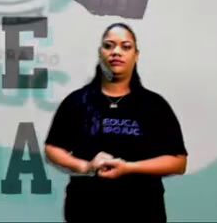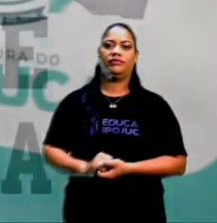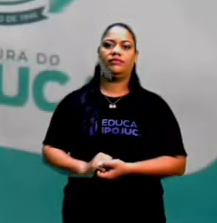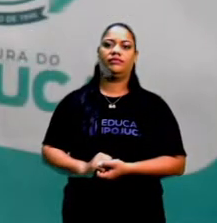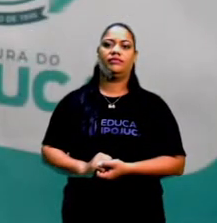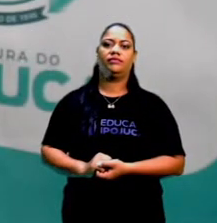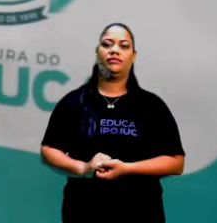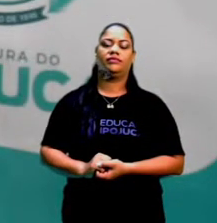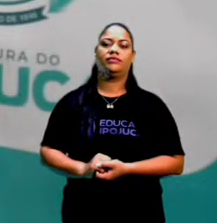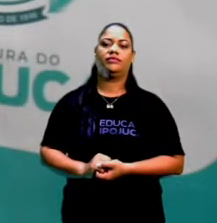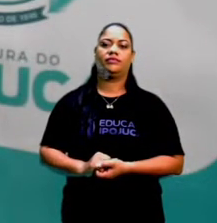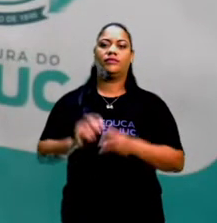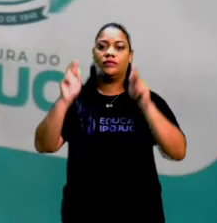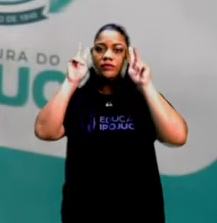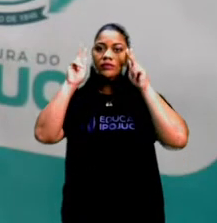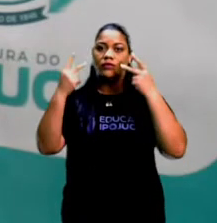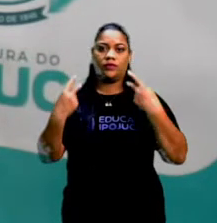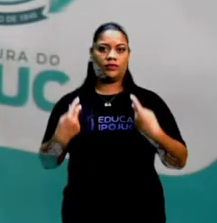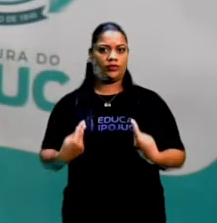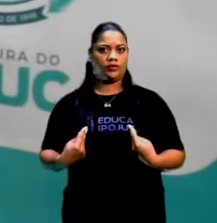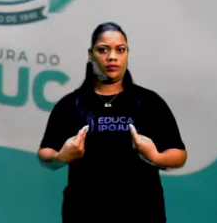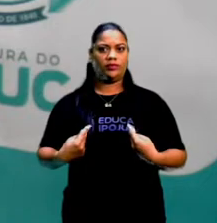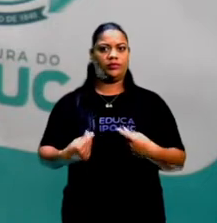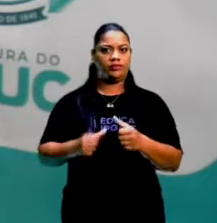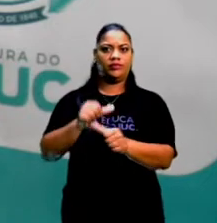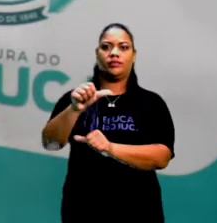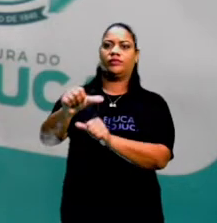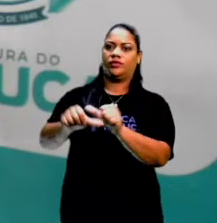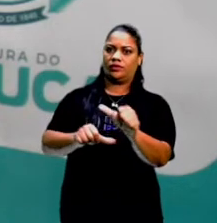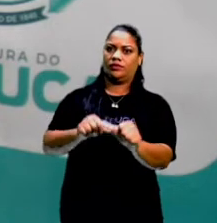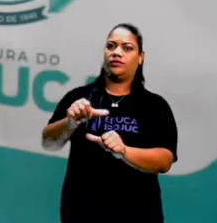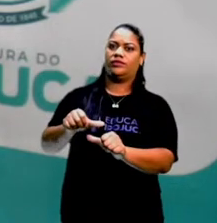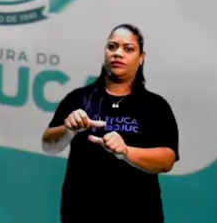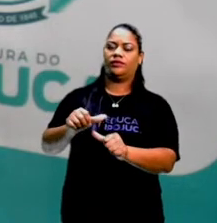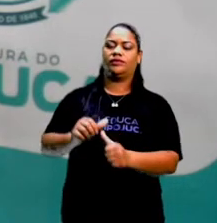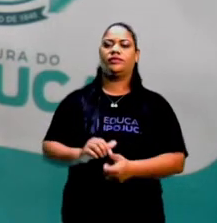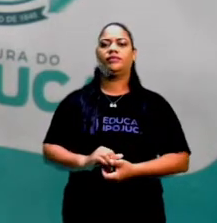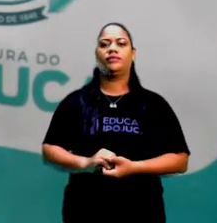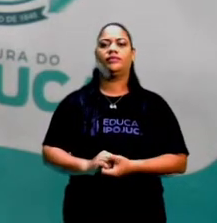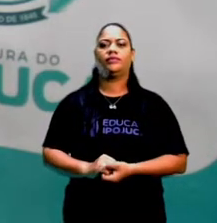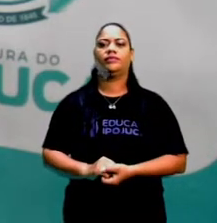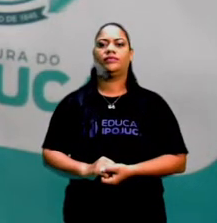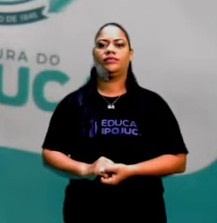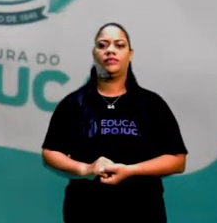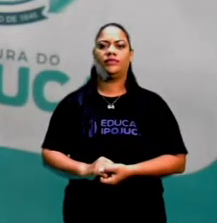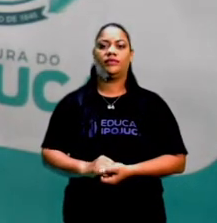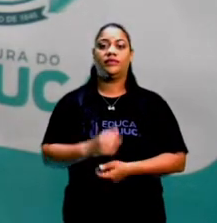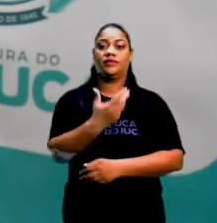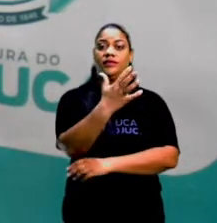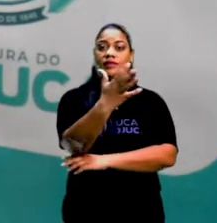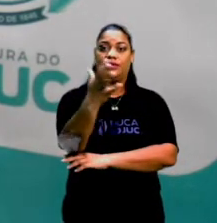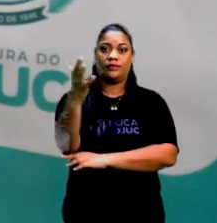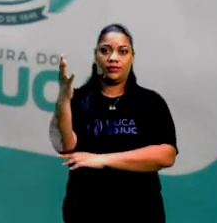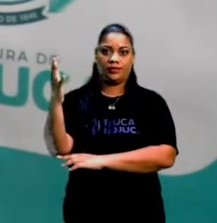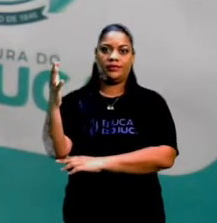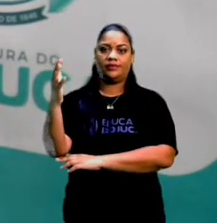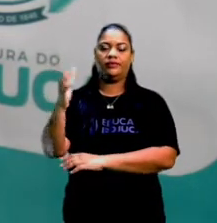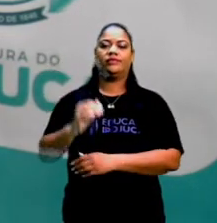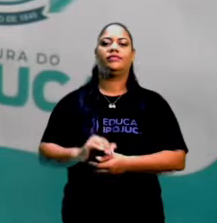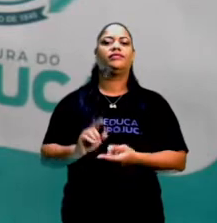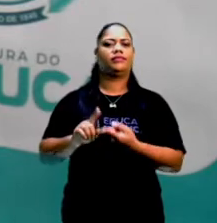modificada tem a ação dos seres humanos e a ação do ambiente, da natureza